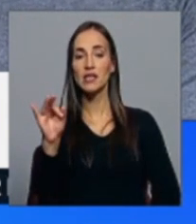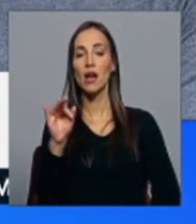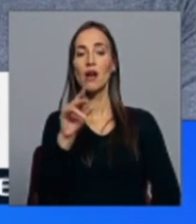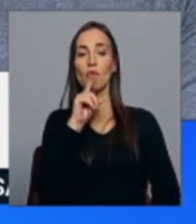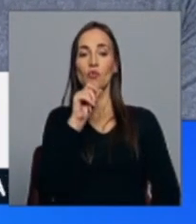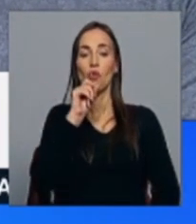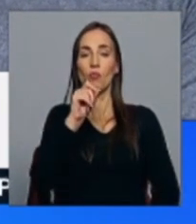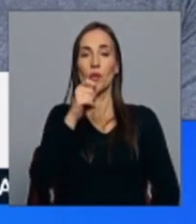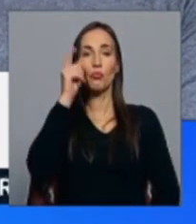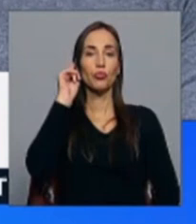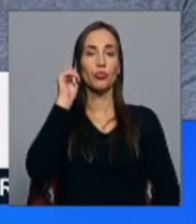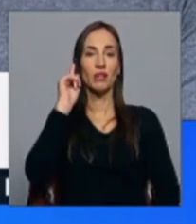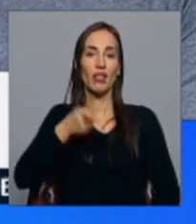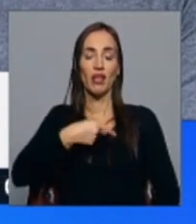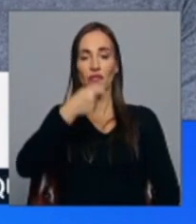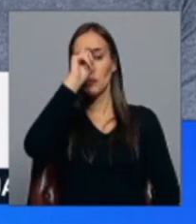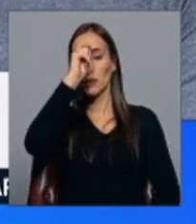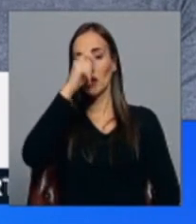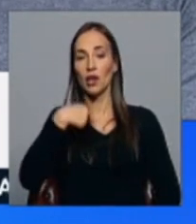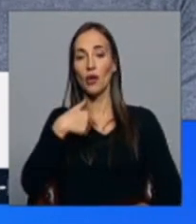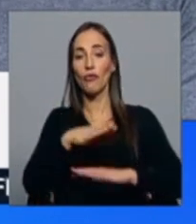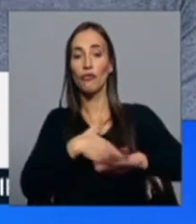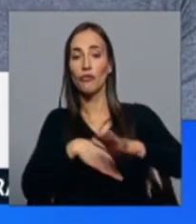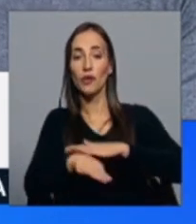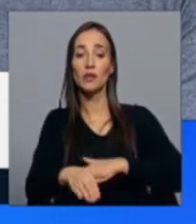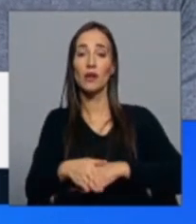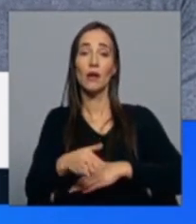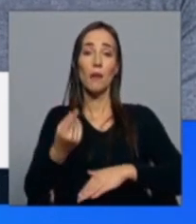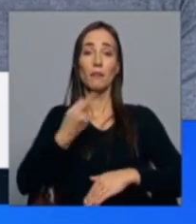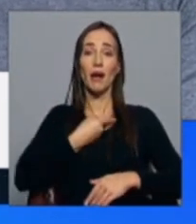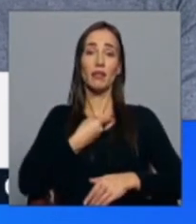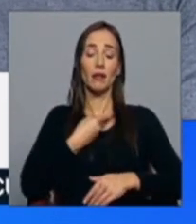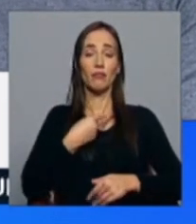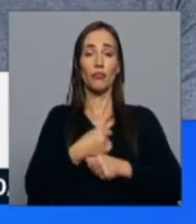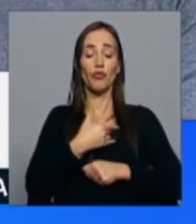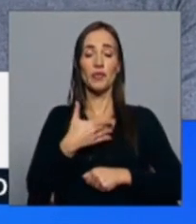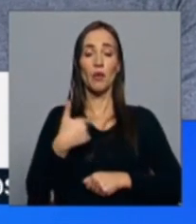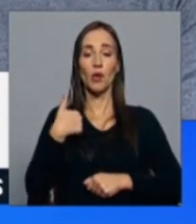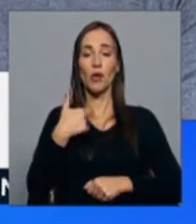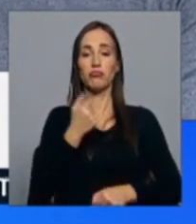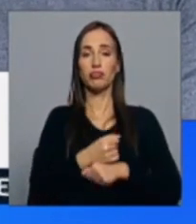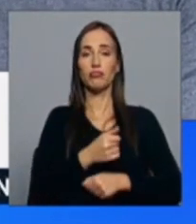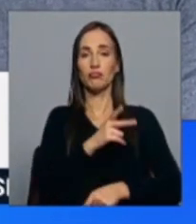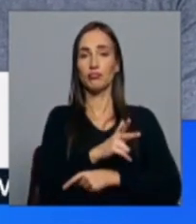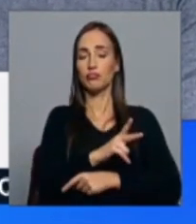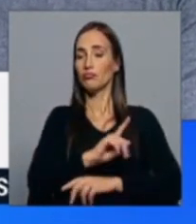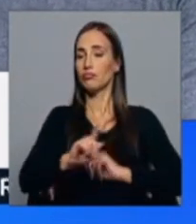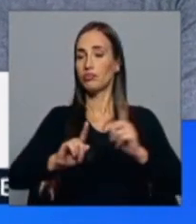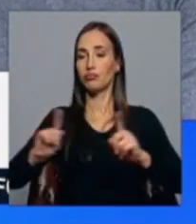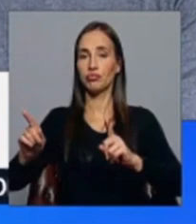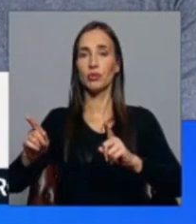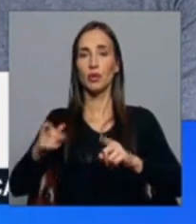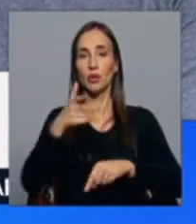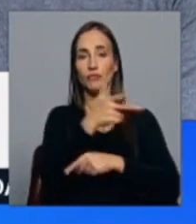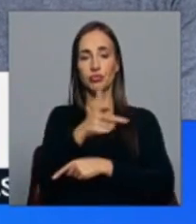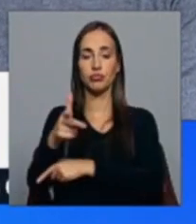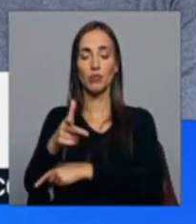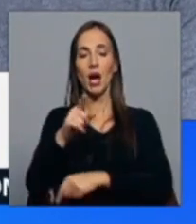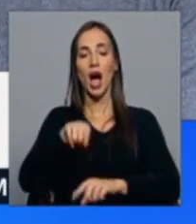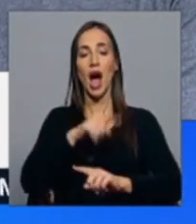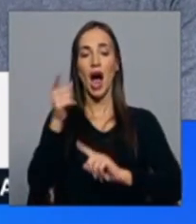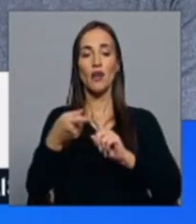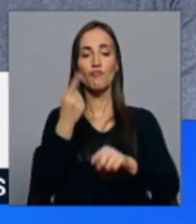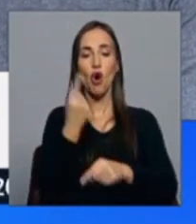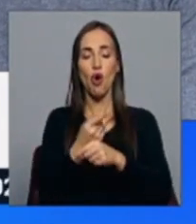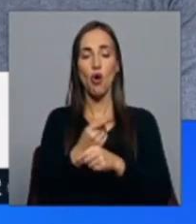maravilha ser respeitada eu fiz a parte de competir ou seja enquanto realizador eu comecei atuar coincidiu com o ano do Centenário o fim